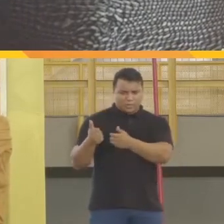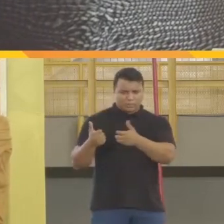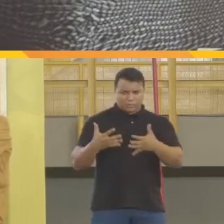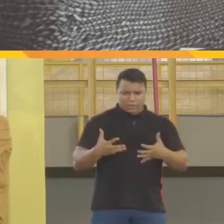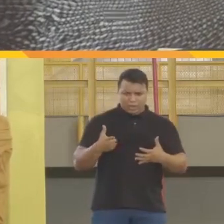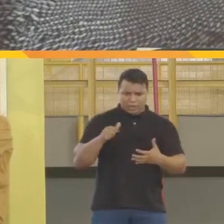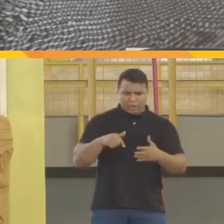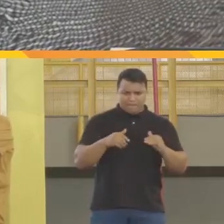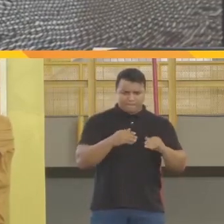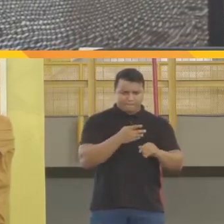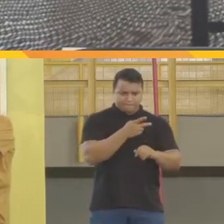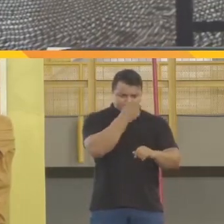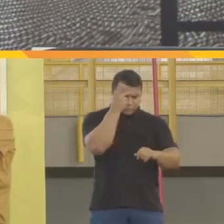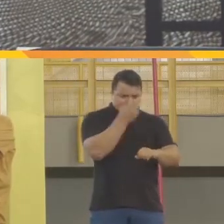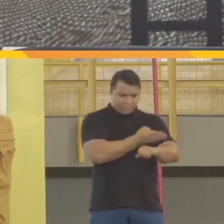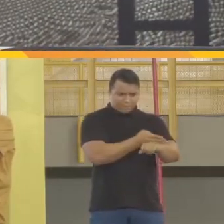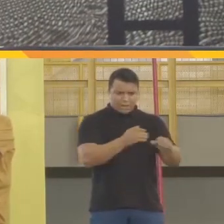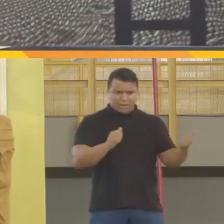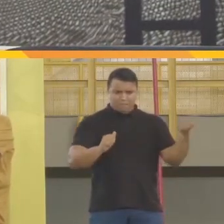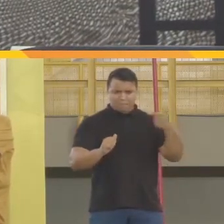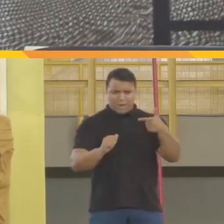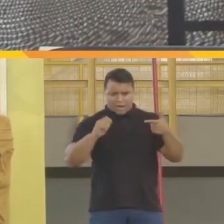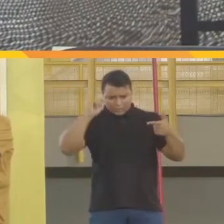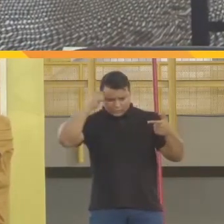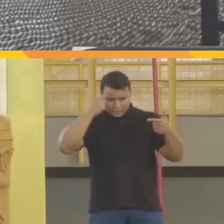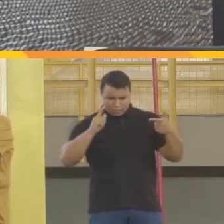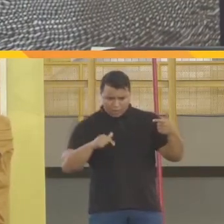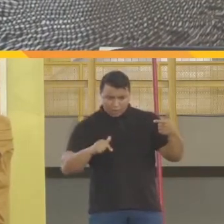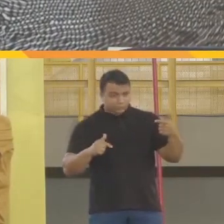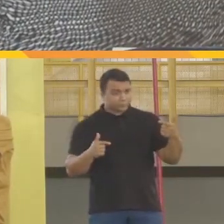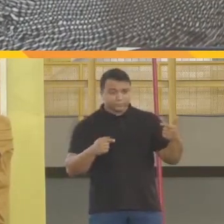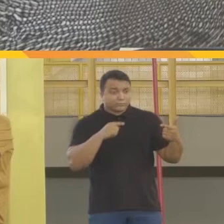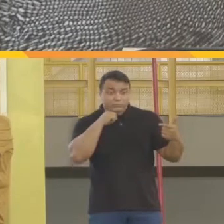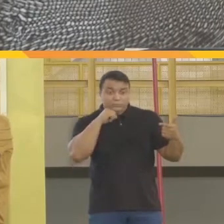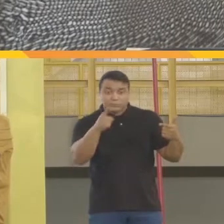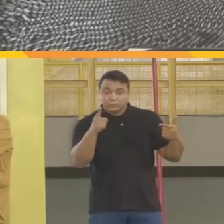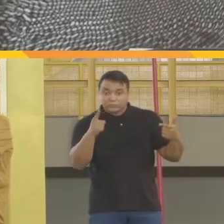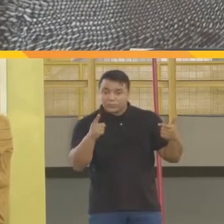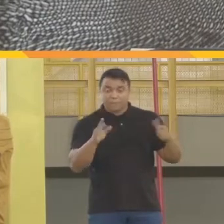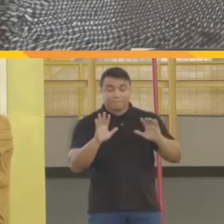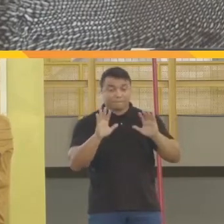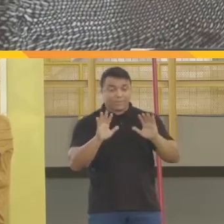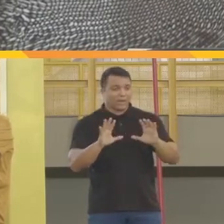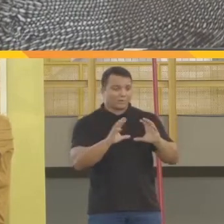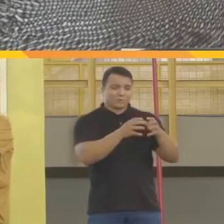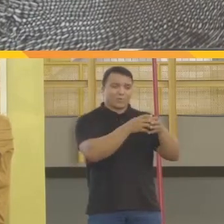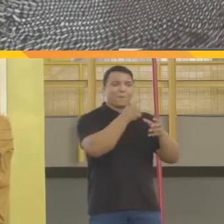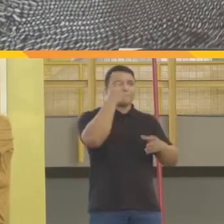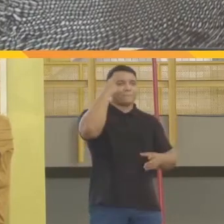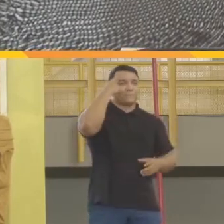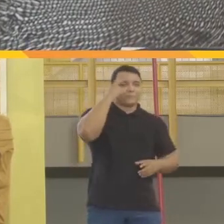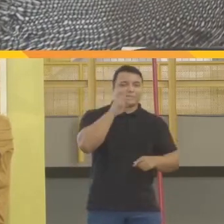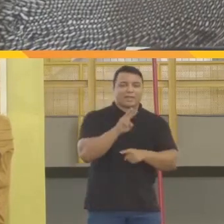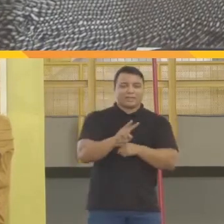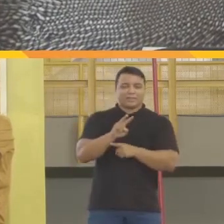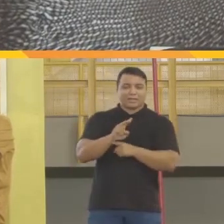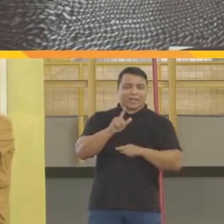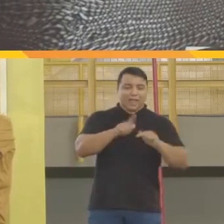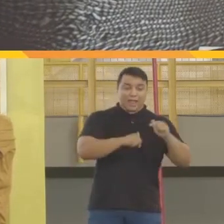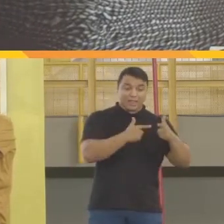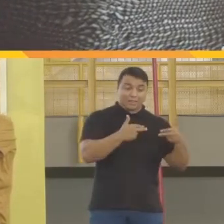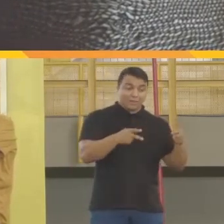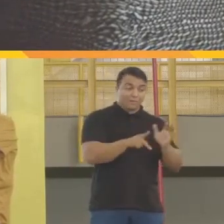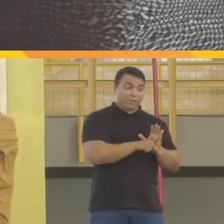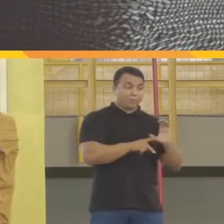momento afirmou que os negros eram inferiores aos brancos? Não. Porém, eles se utilizavam de